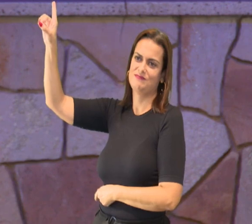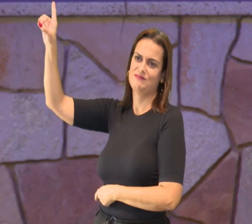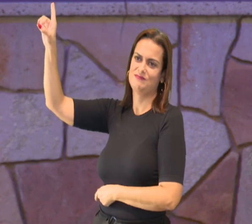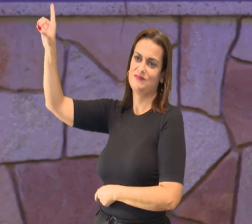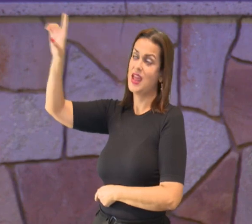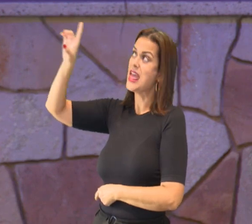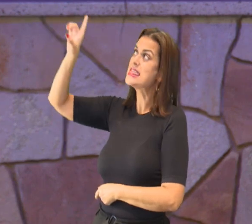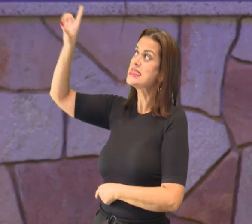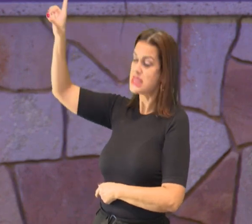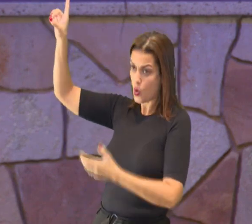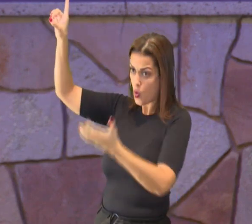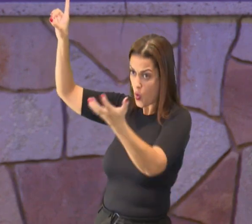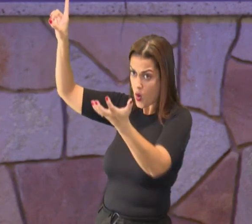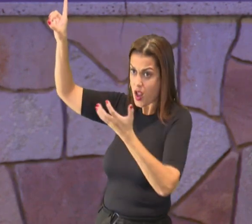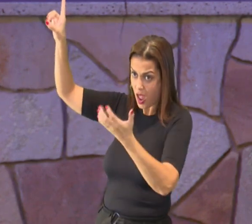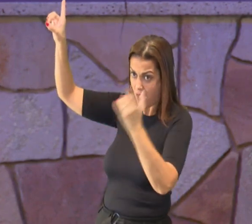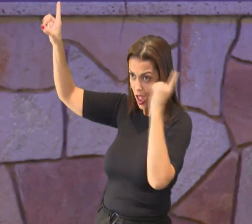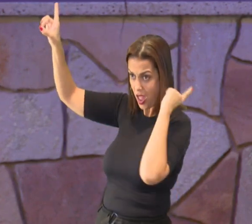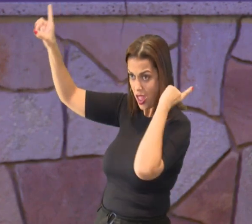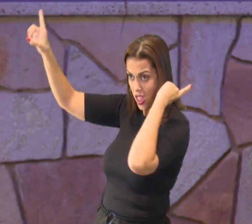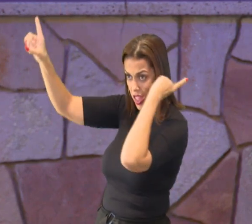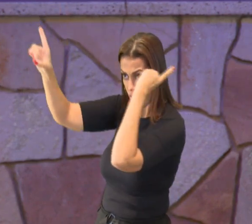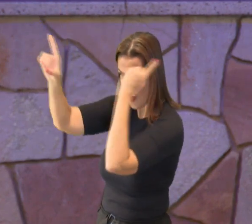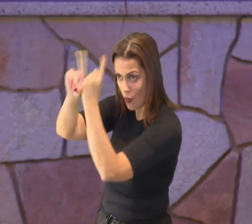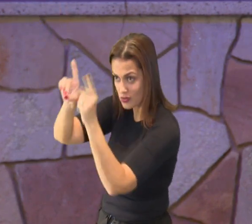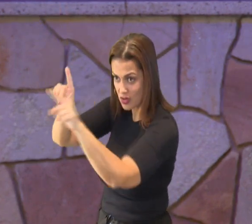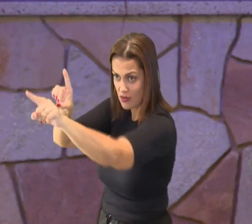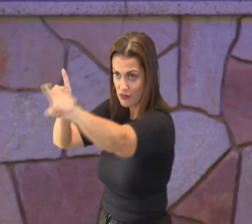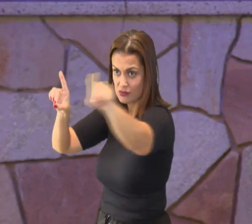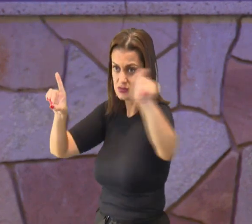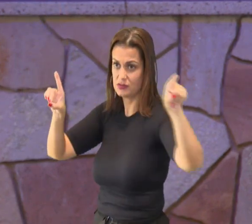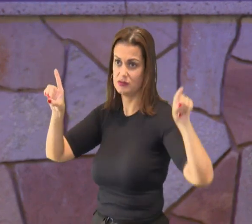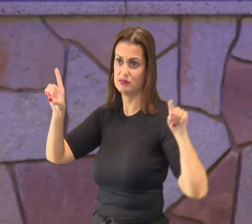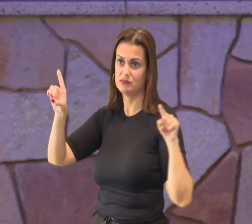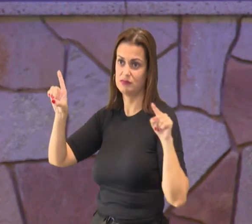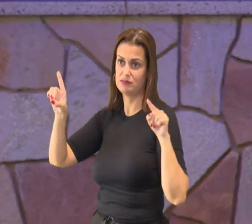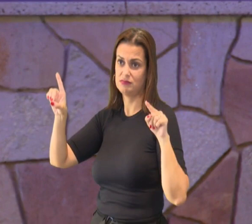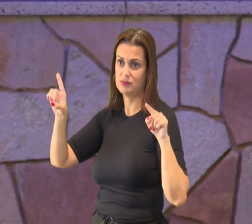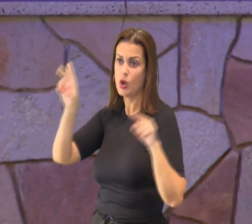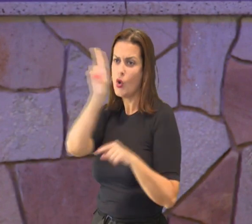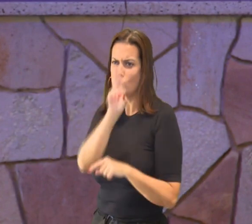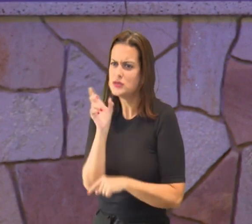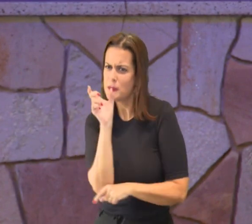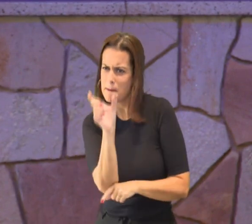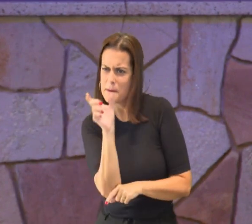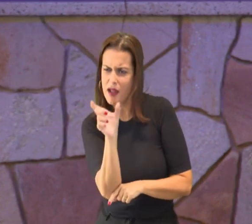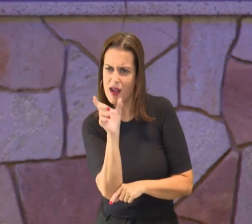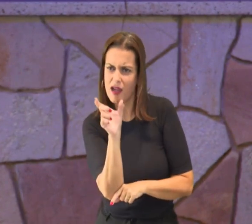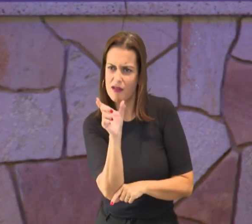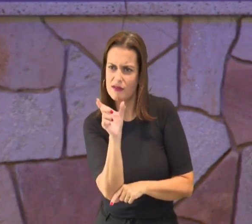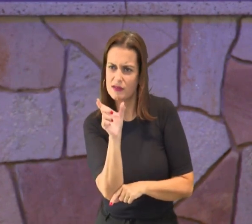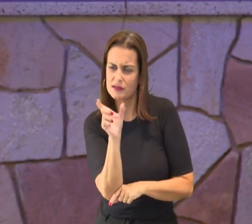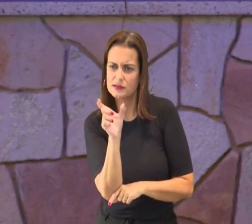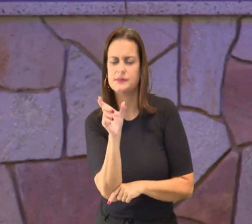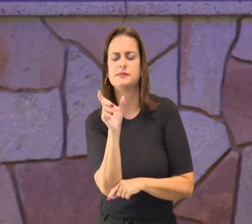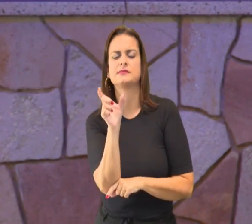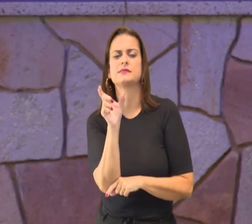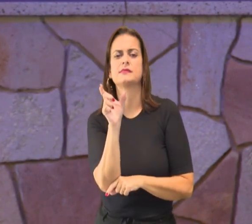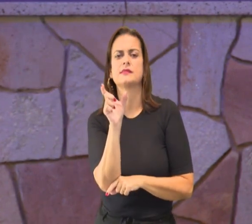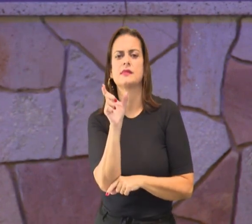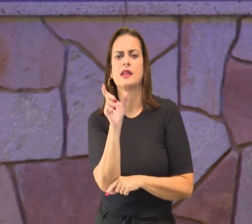E Deus quer se encontrar conosco. Usando uma palavra que eu disse que é uma palavra um tanto